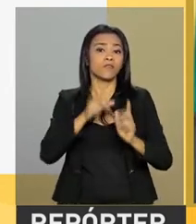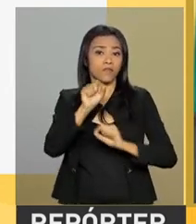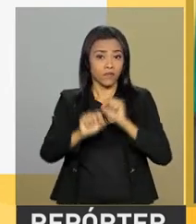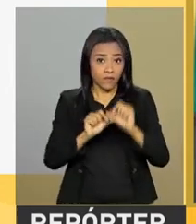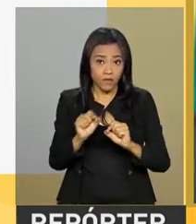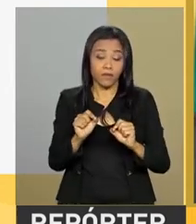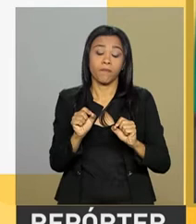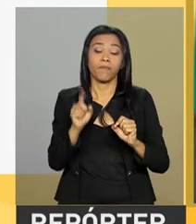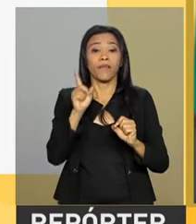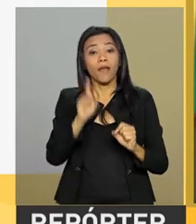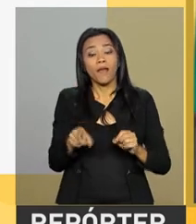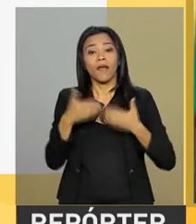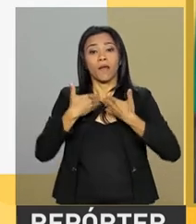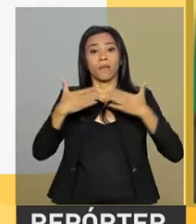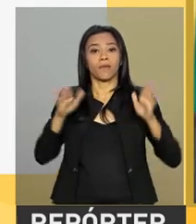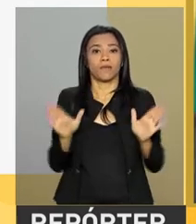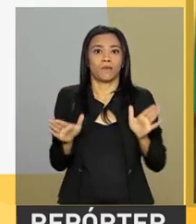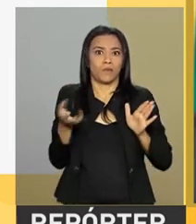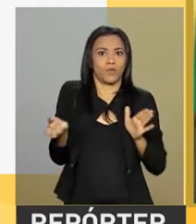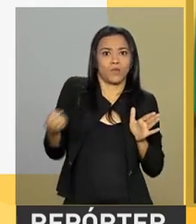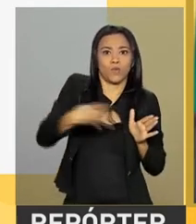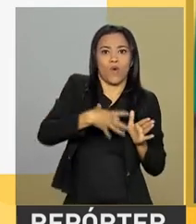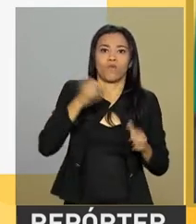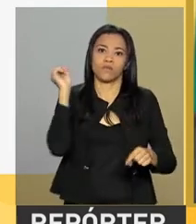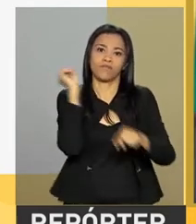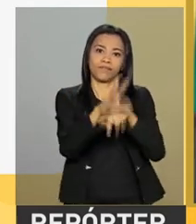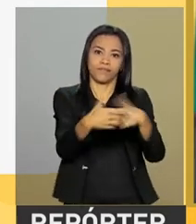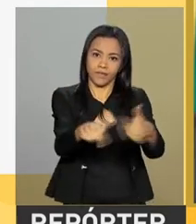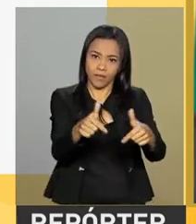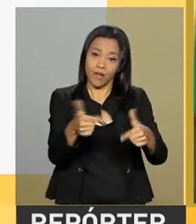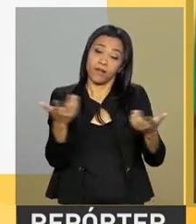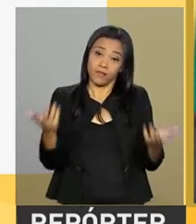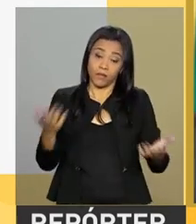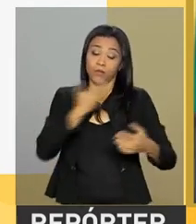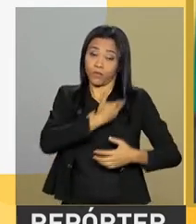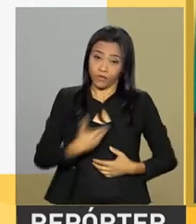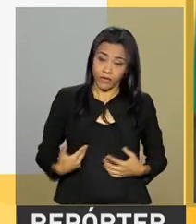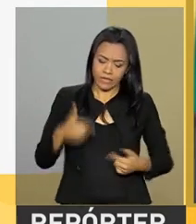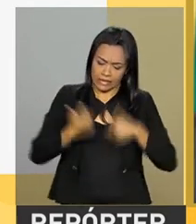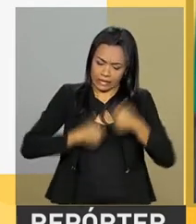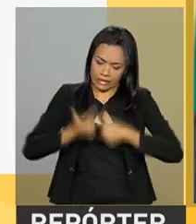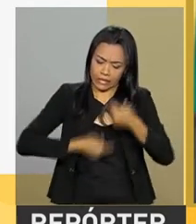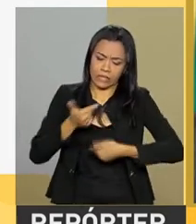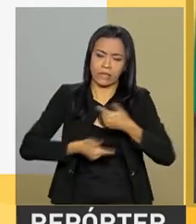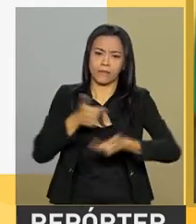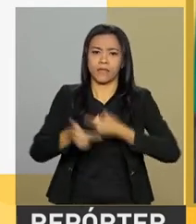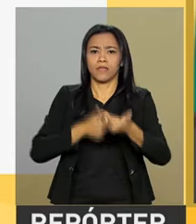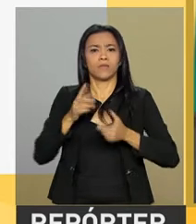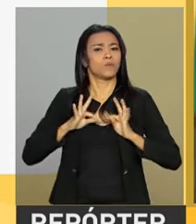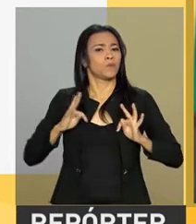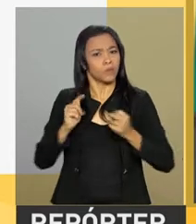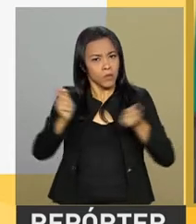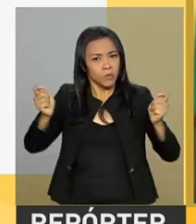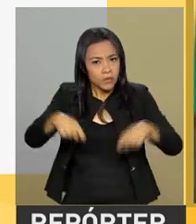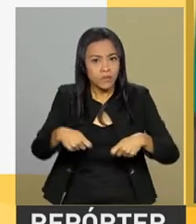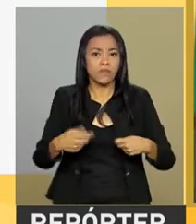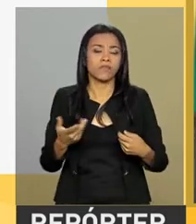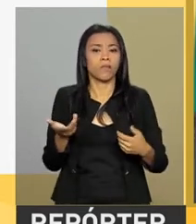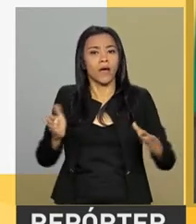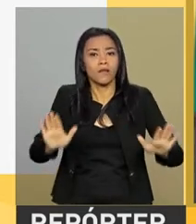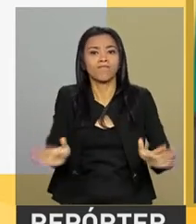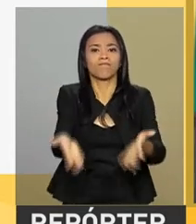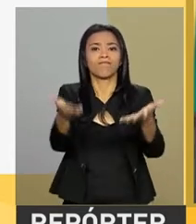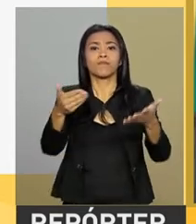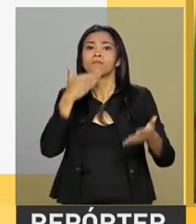possibilidade de abertura é de novos empregos enfim estamos fazendo tudo que é possível para acolher os